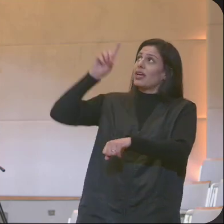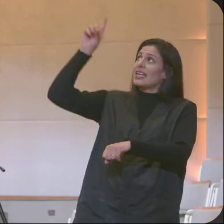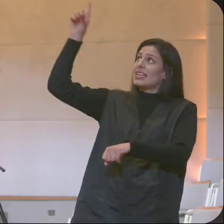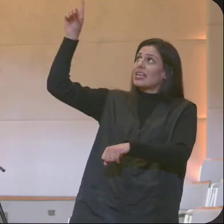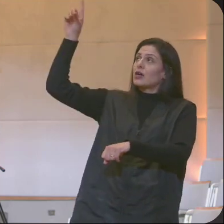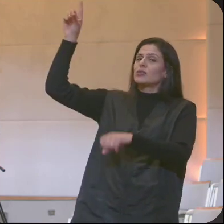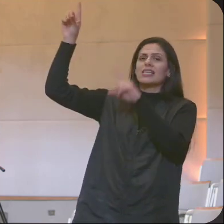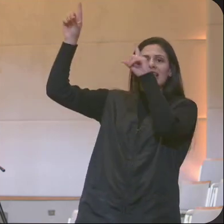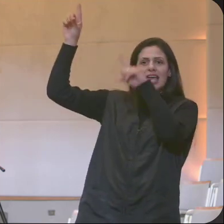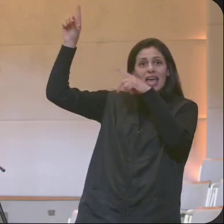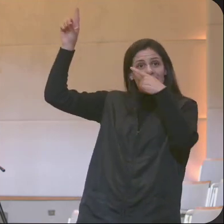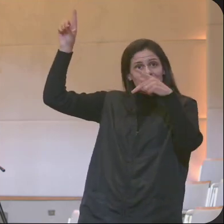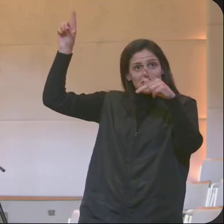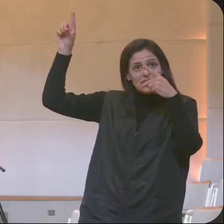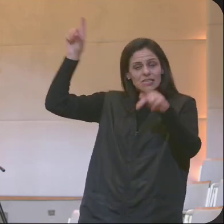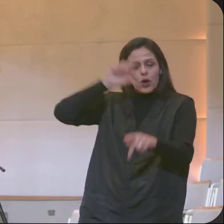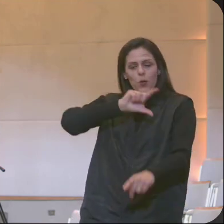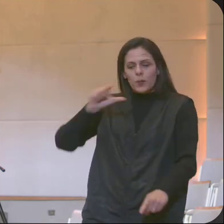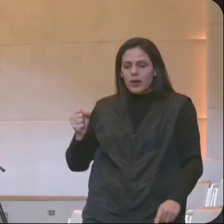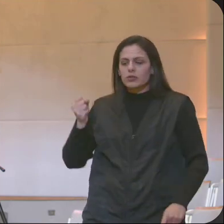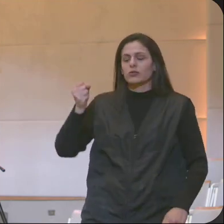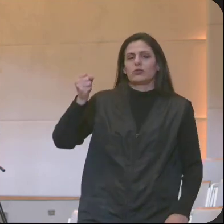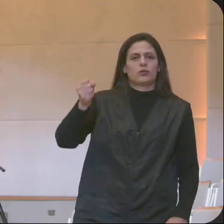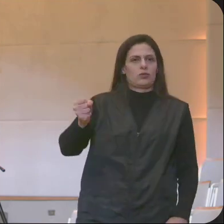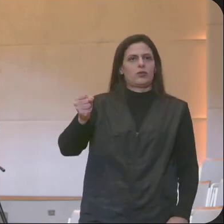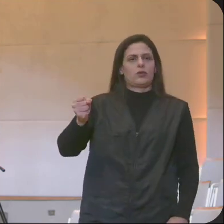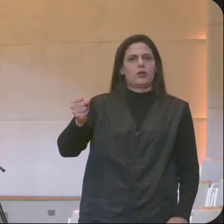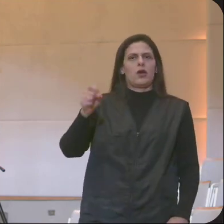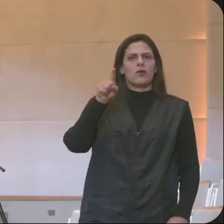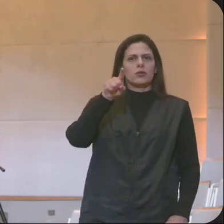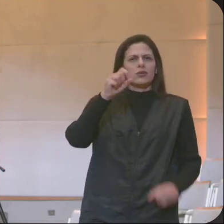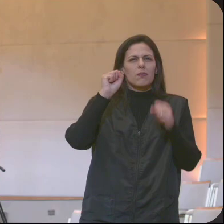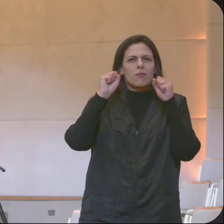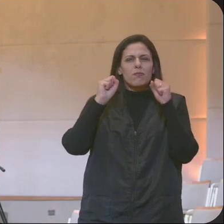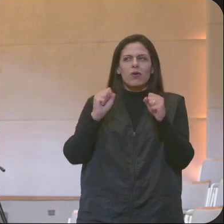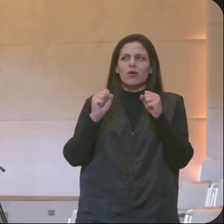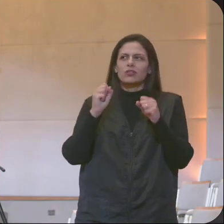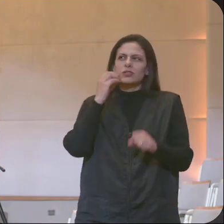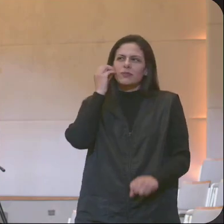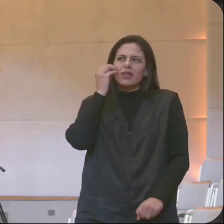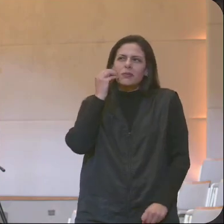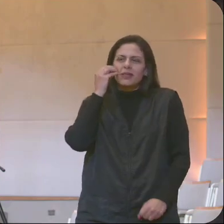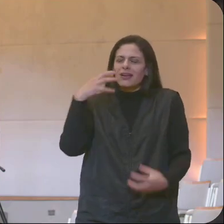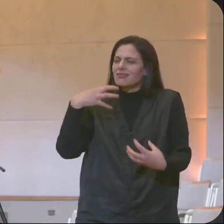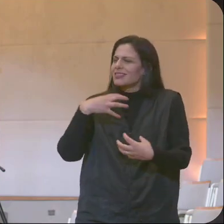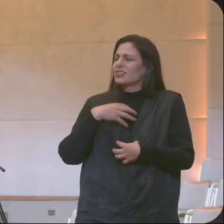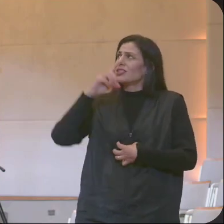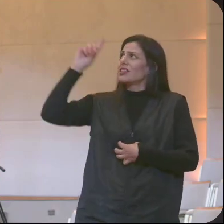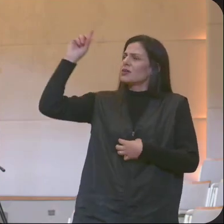pastor, quando você pode experimentar ele em qualquer situação da sua vida, você está dizendo muitas